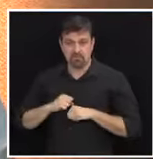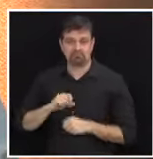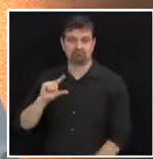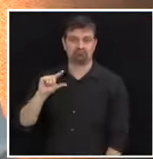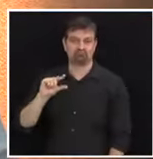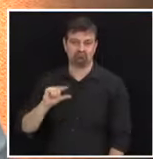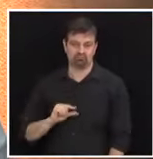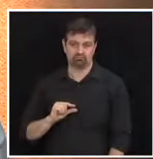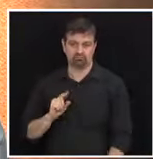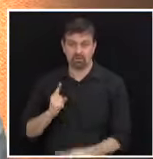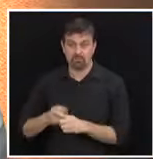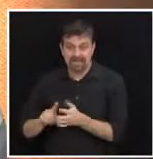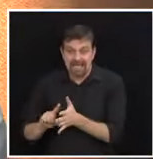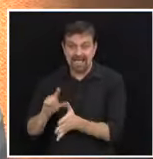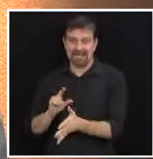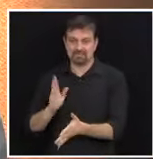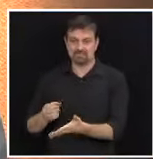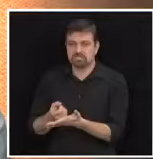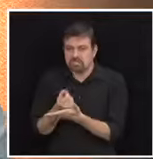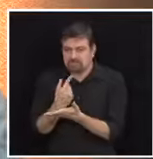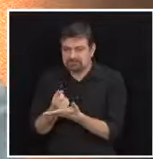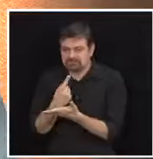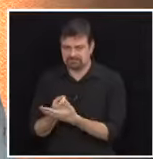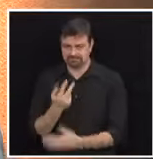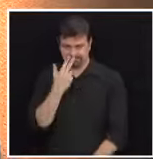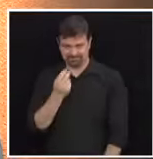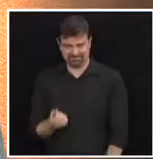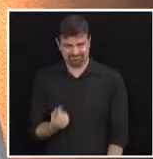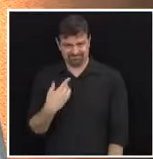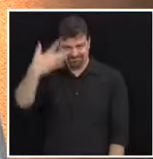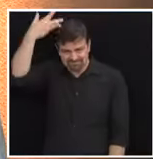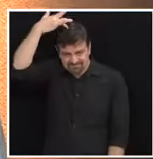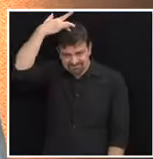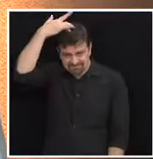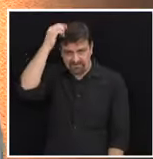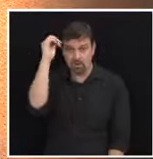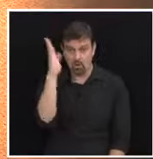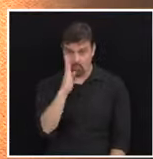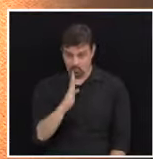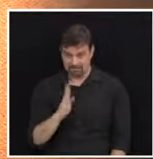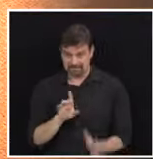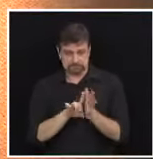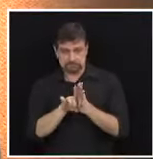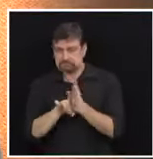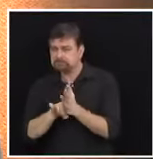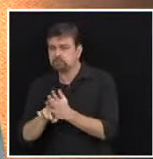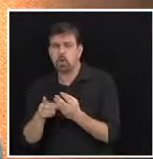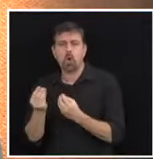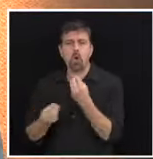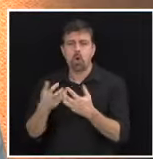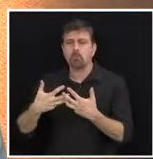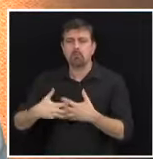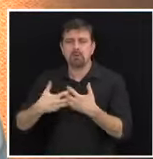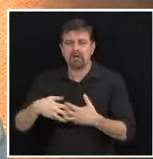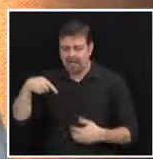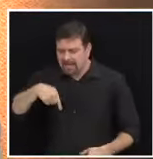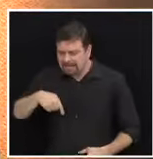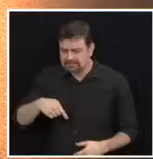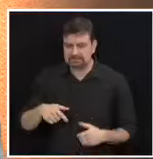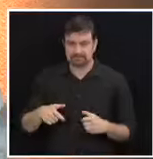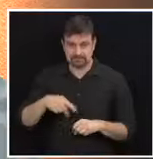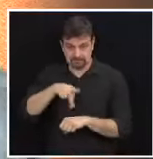menor. Isso pode parecer muito estranho, mas o Brasil está fazendo uma pesquisa para ver como que isso funcionaria no nosso país,